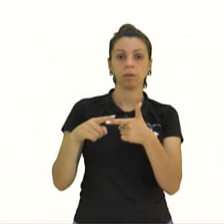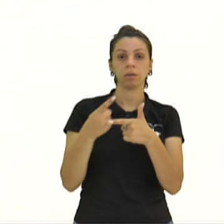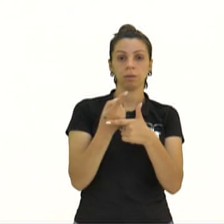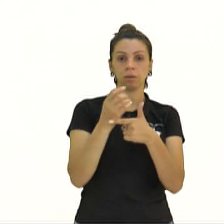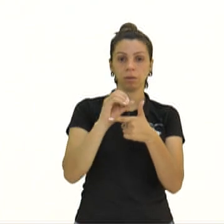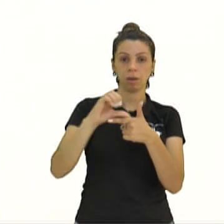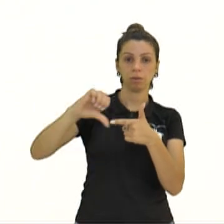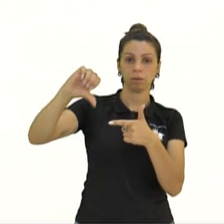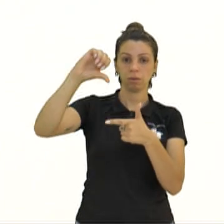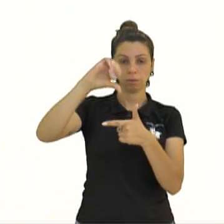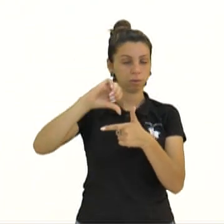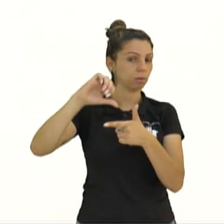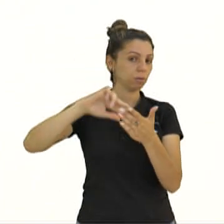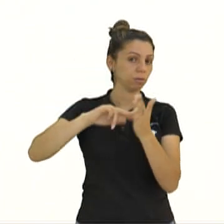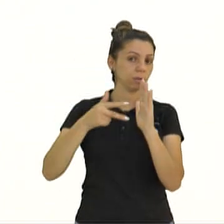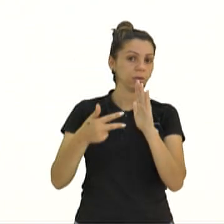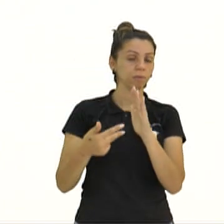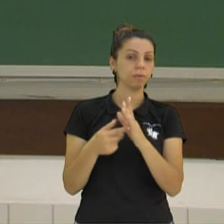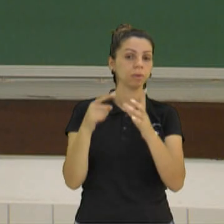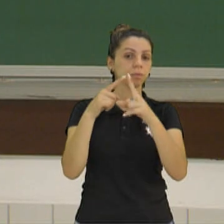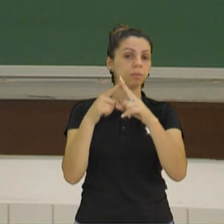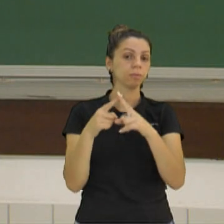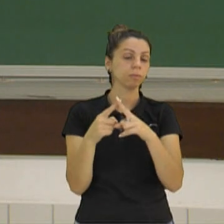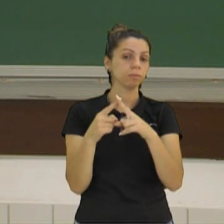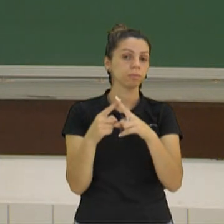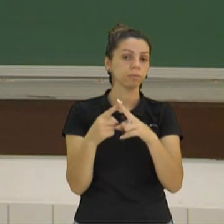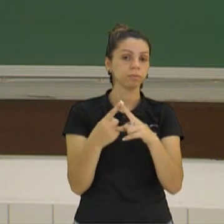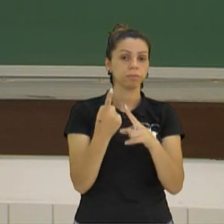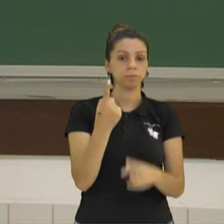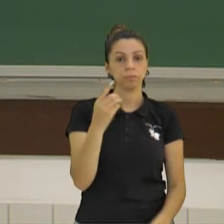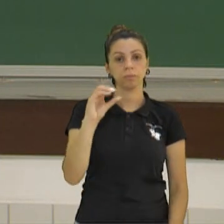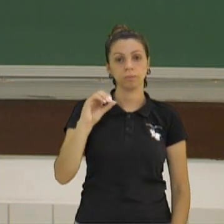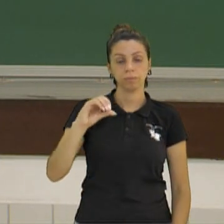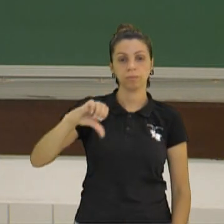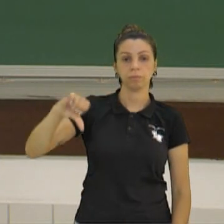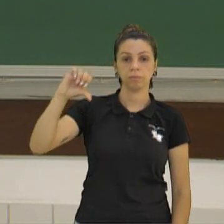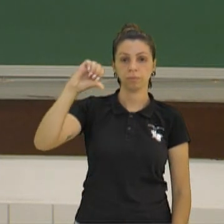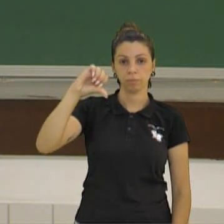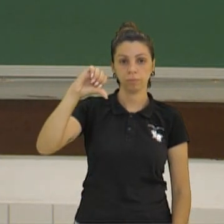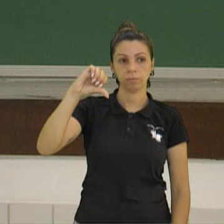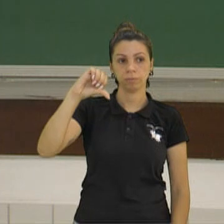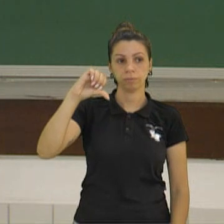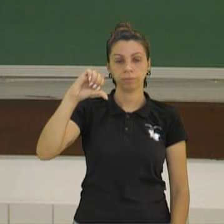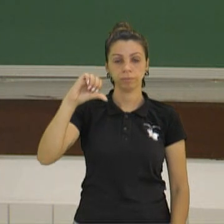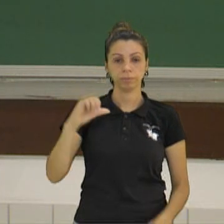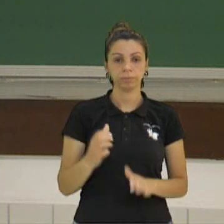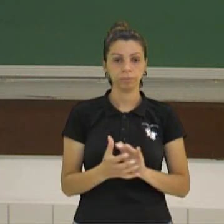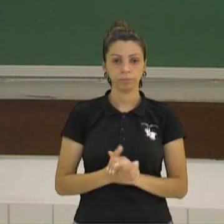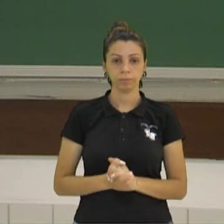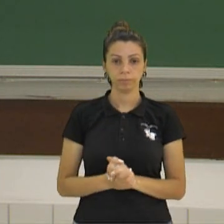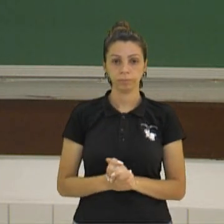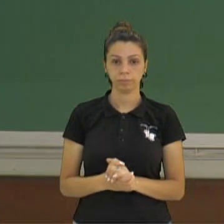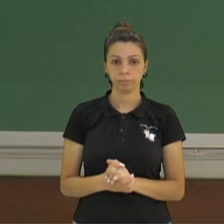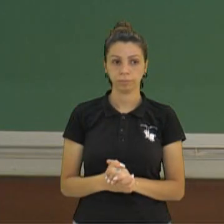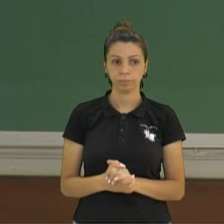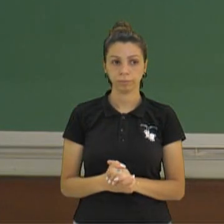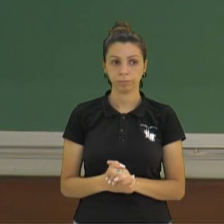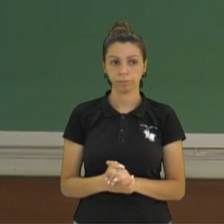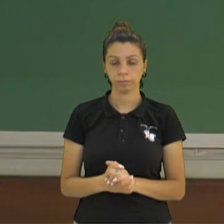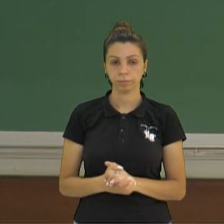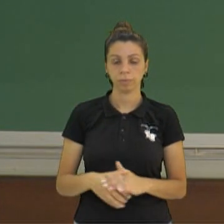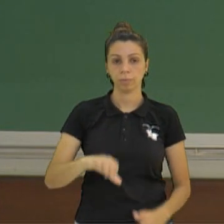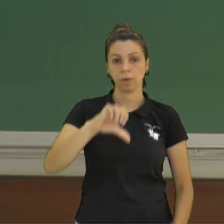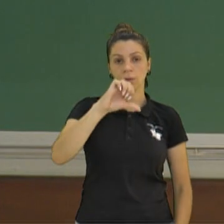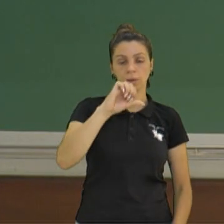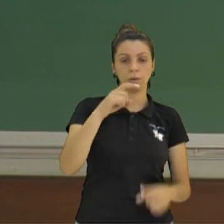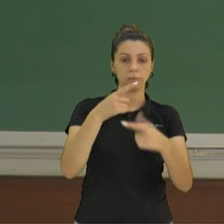potência é a mesma coisa que multiplicar por quanto? Multiplicar por 10 a menos 9. Então dá uma olhadinha aqui comigo. Ó. 9